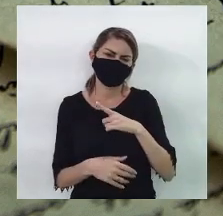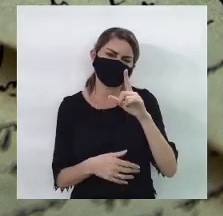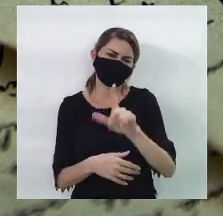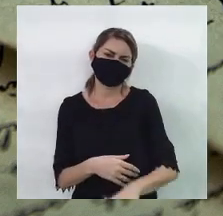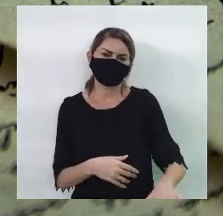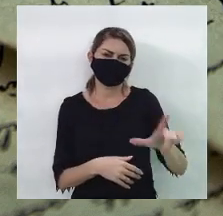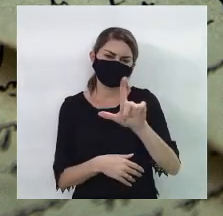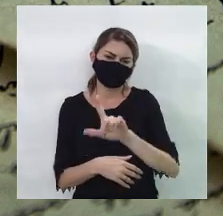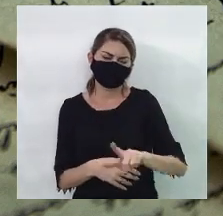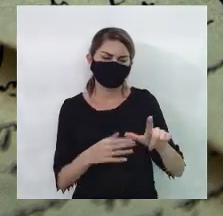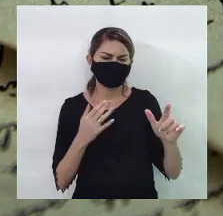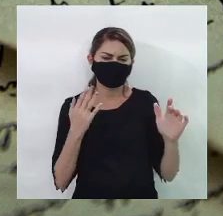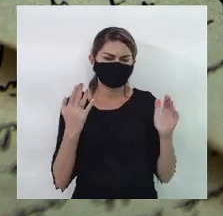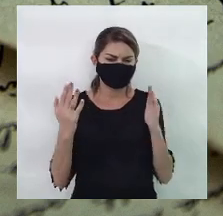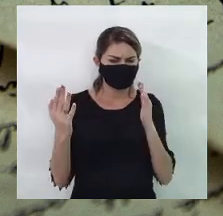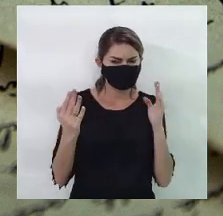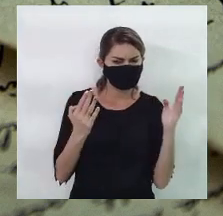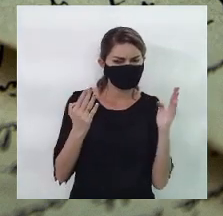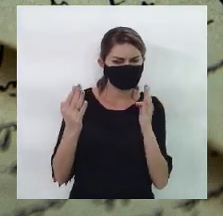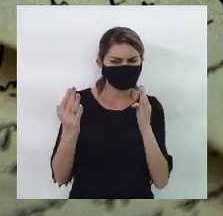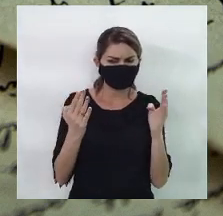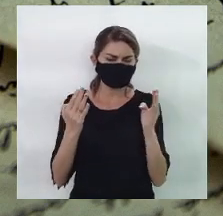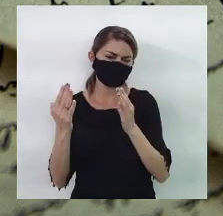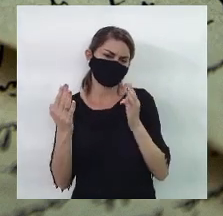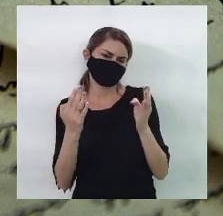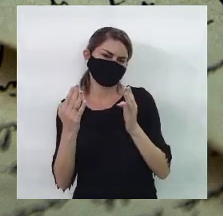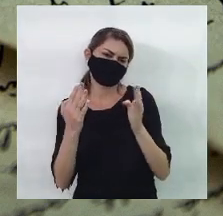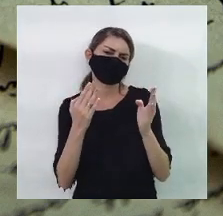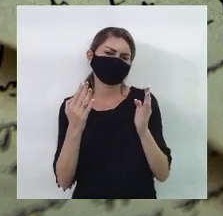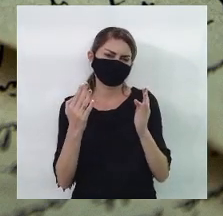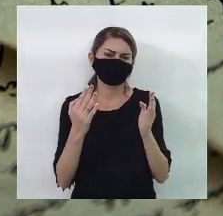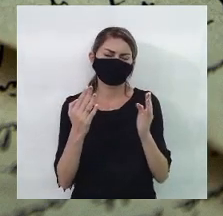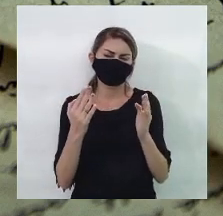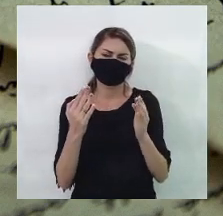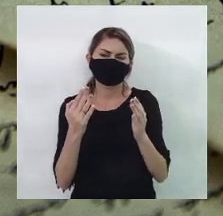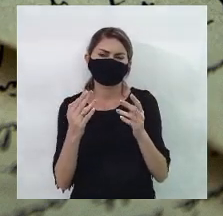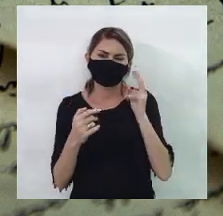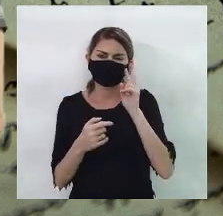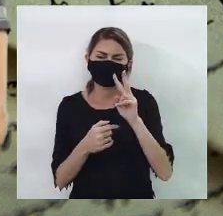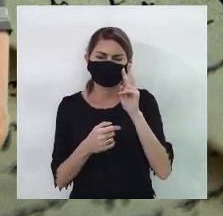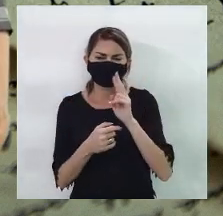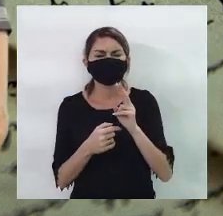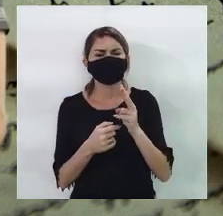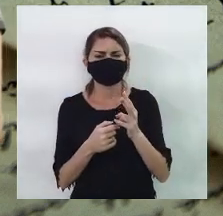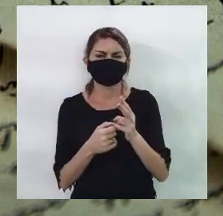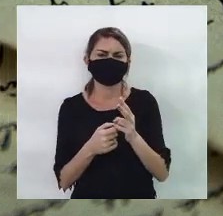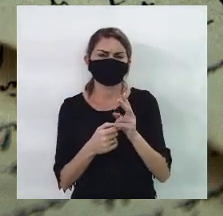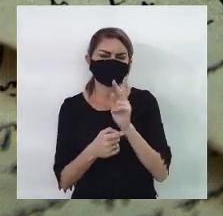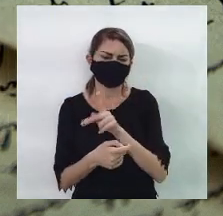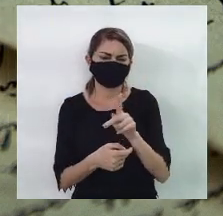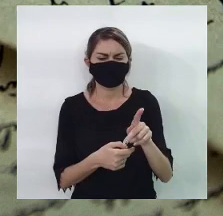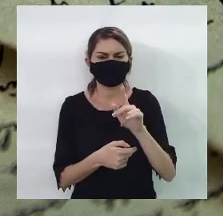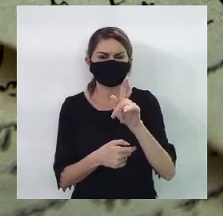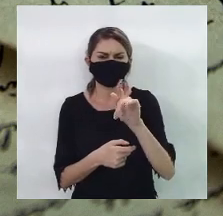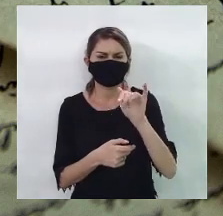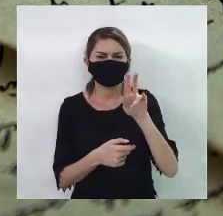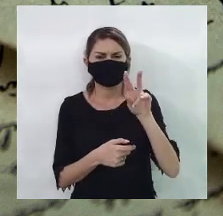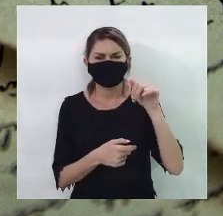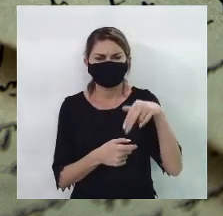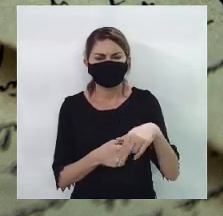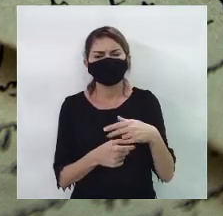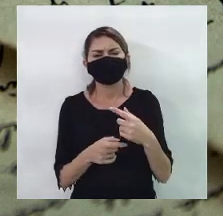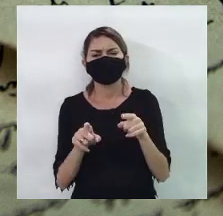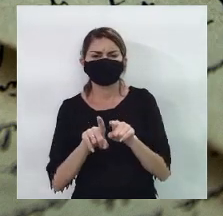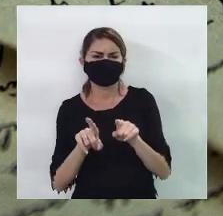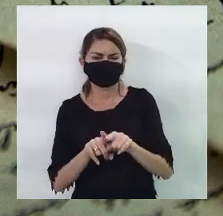literatura comparada, a literatura comparada, comparar e lembrar que tanto o professor Gilvan Lemos quanto